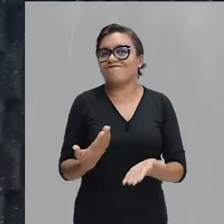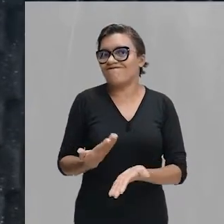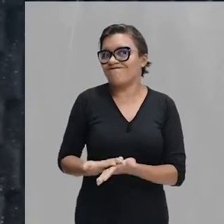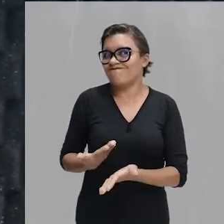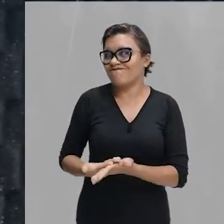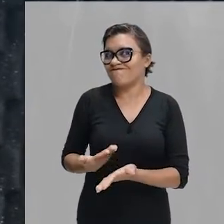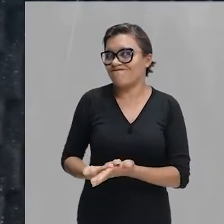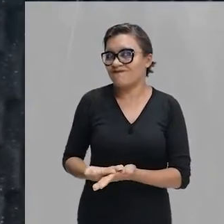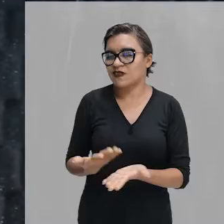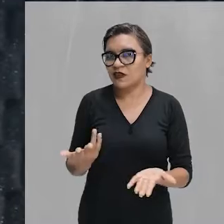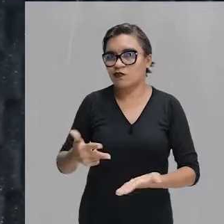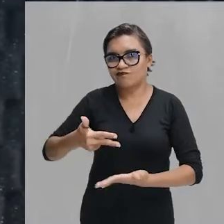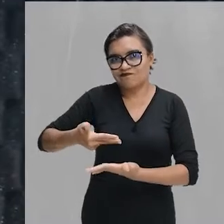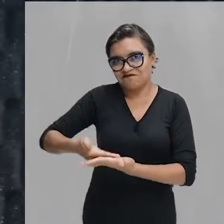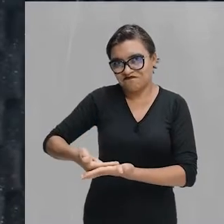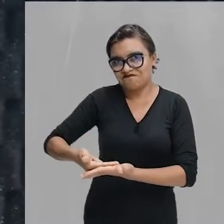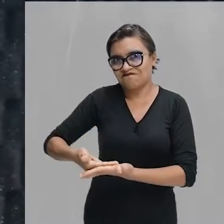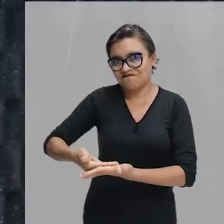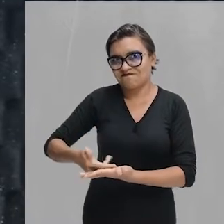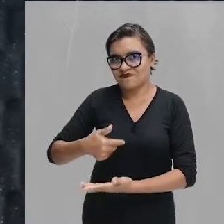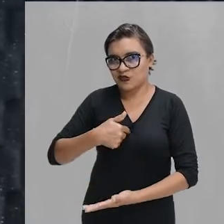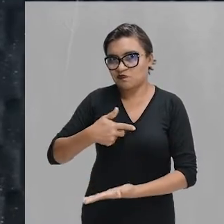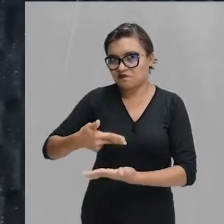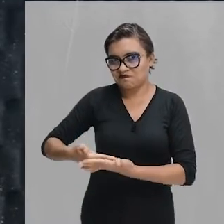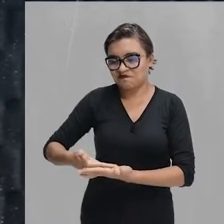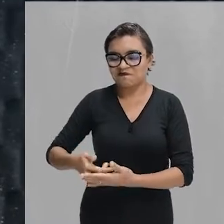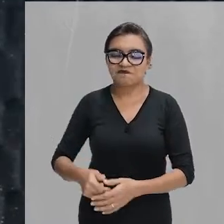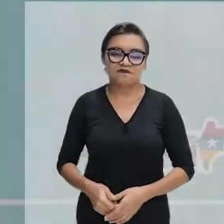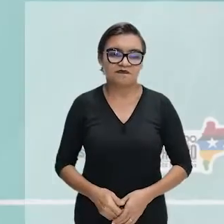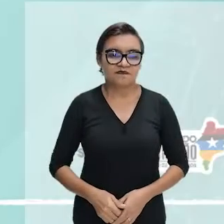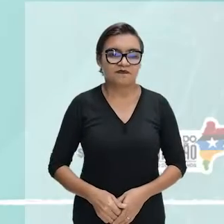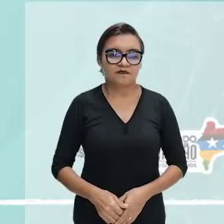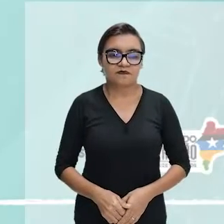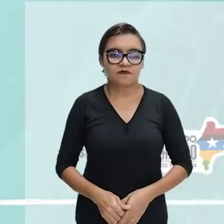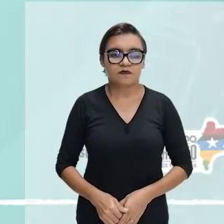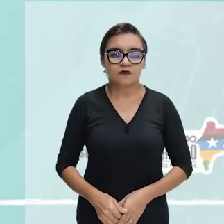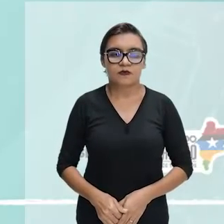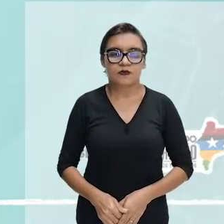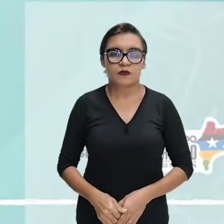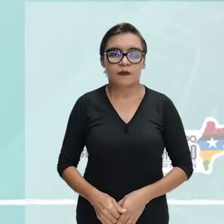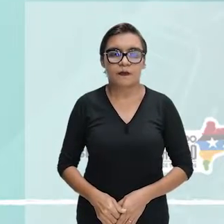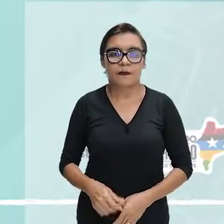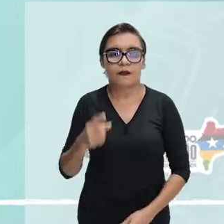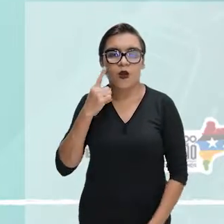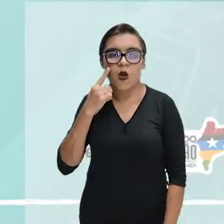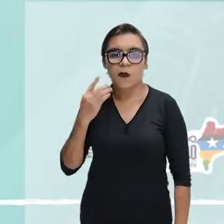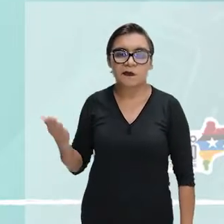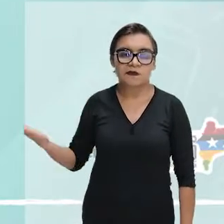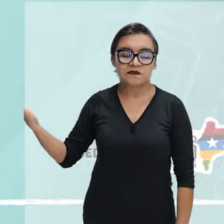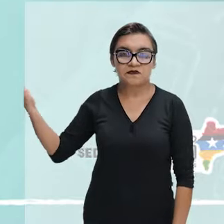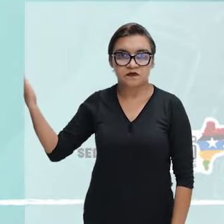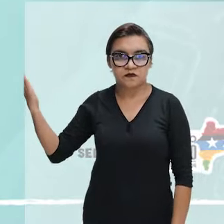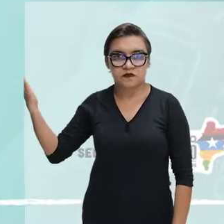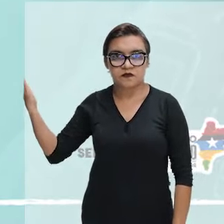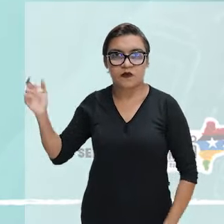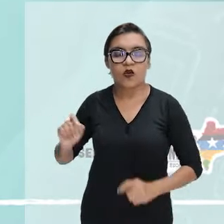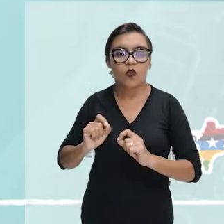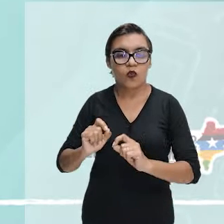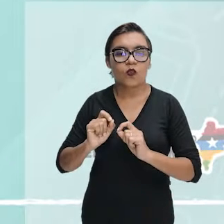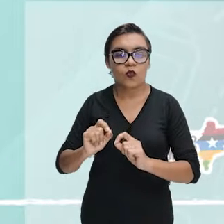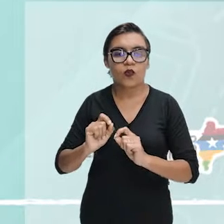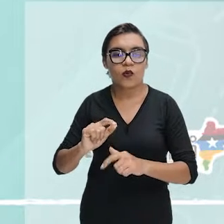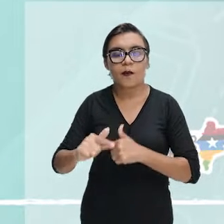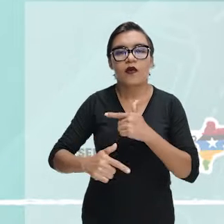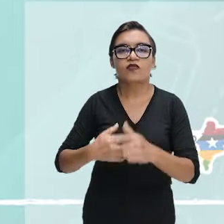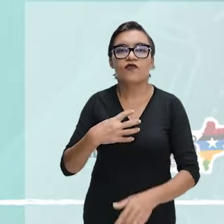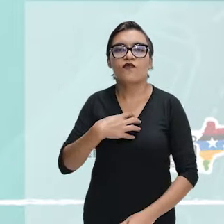deitei-me, tá? Vamos lá. De consistência, integridade ou propriedade. É uma outra forma